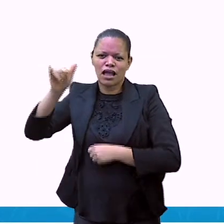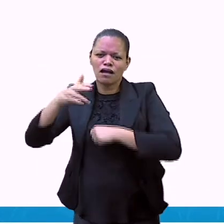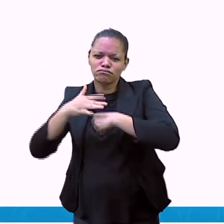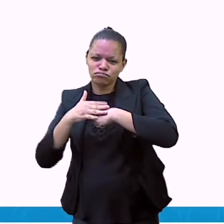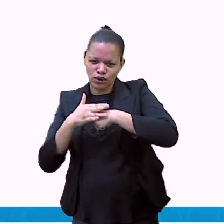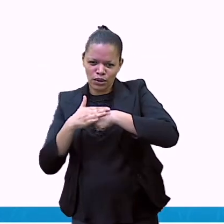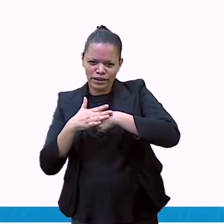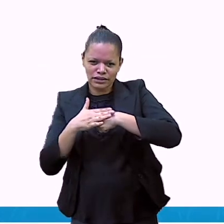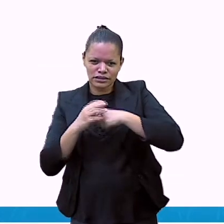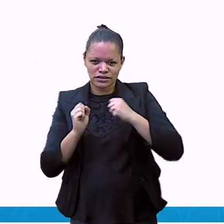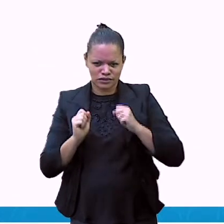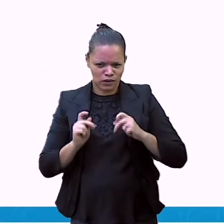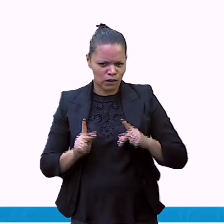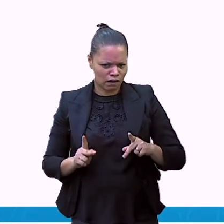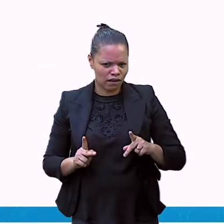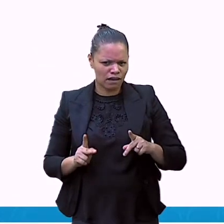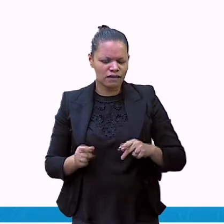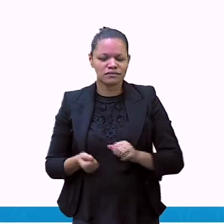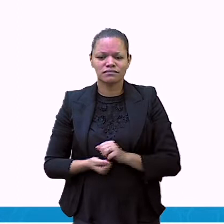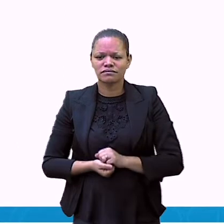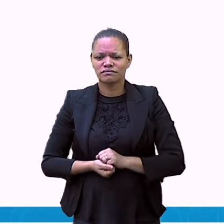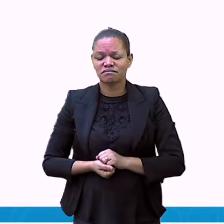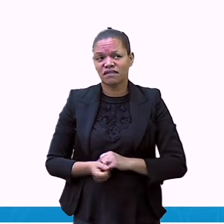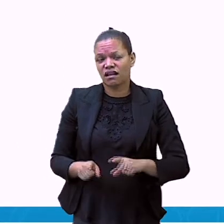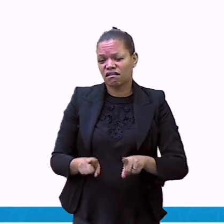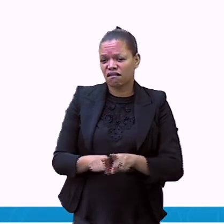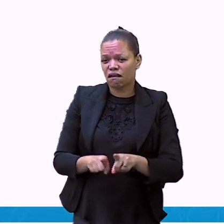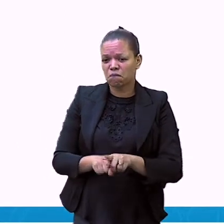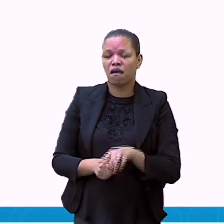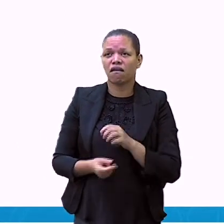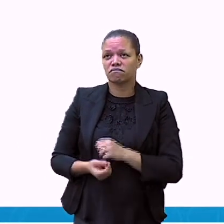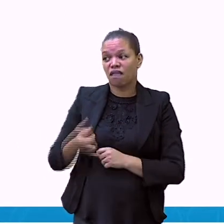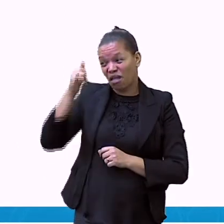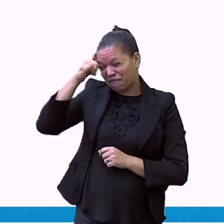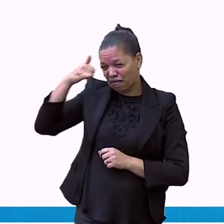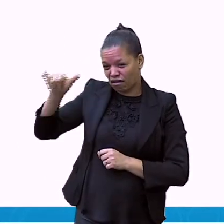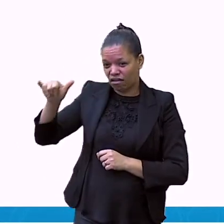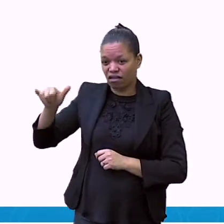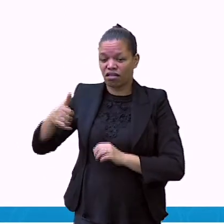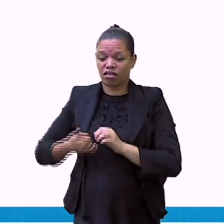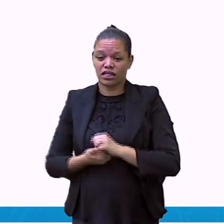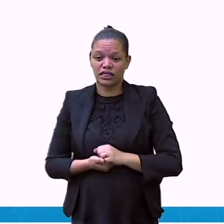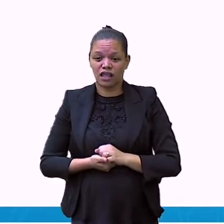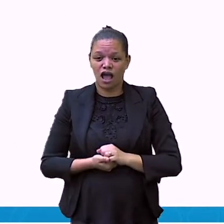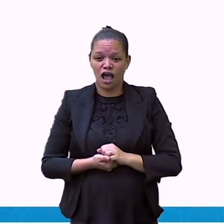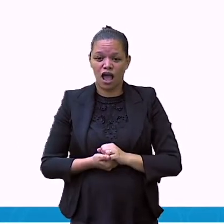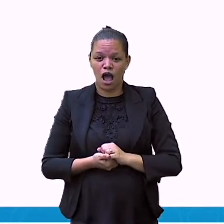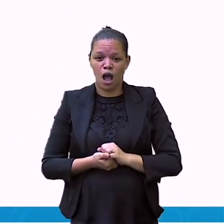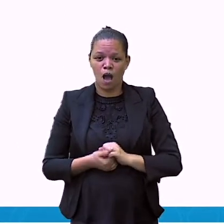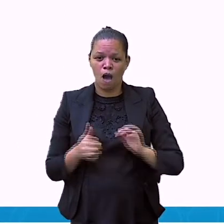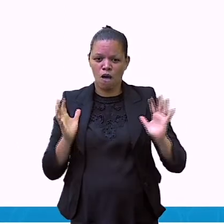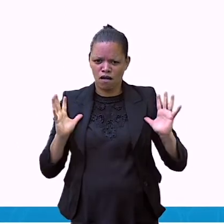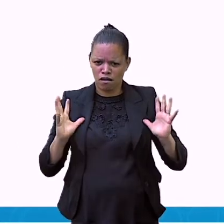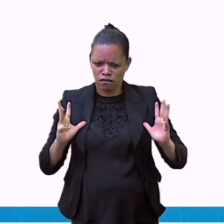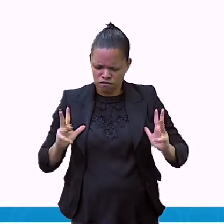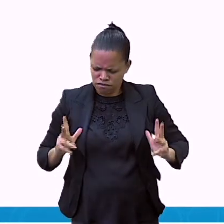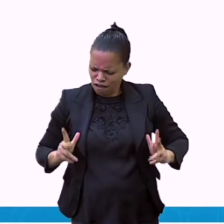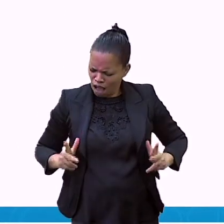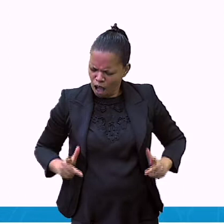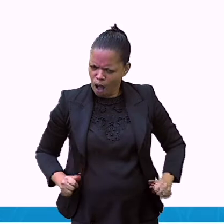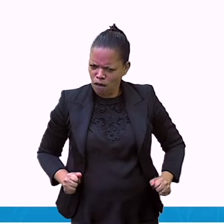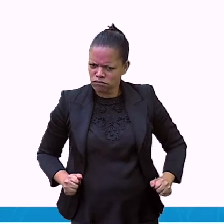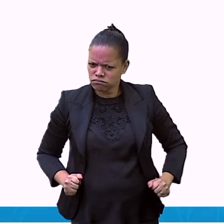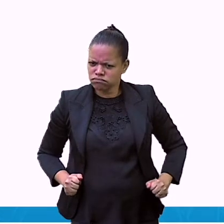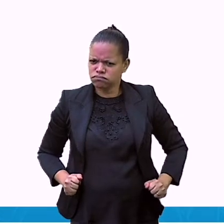Evitar tomar banho. Olha, eu não vou tomar banho porque eu não preciso de tomar banho. E essa atitude aí, ela é correta? Isso vai fazer com que